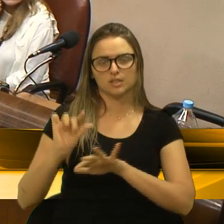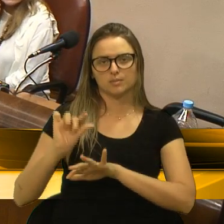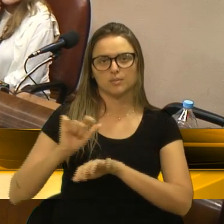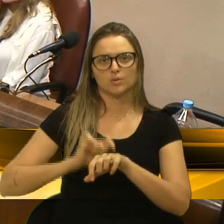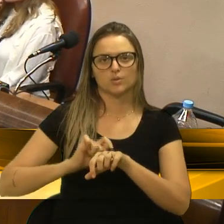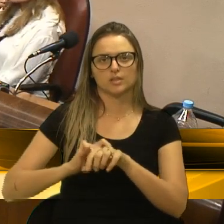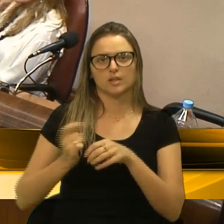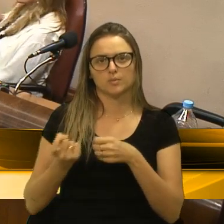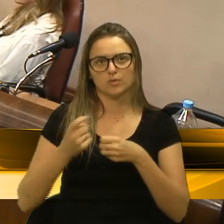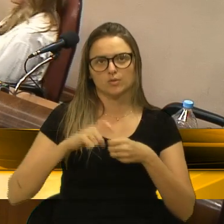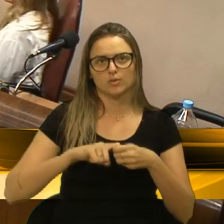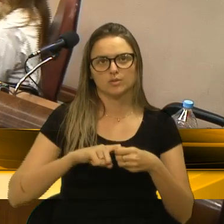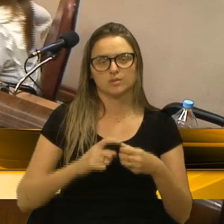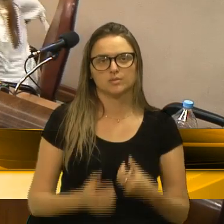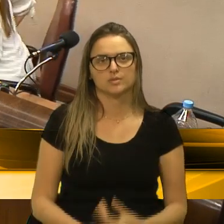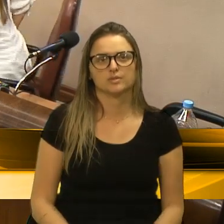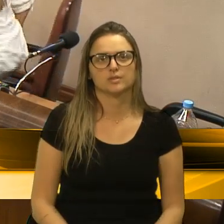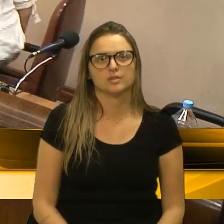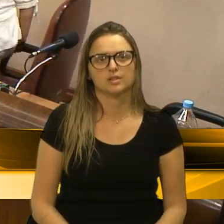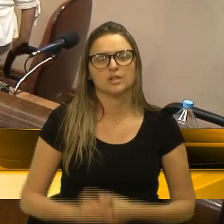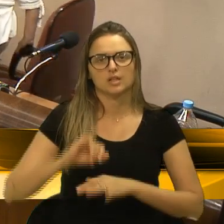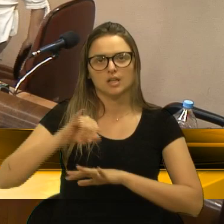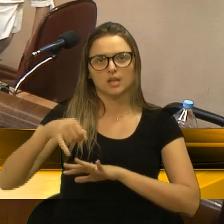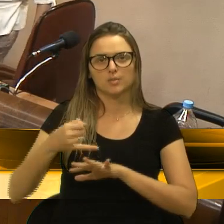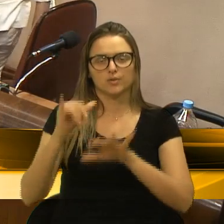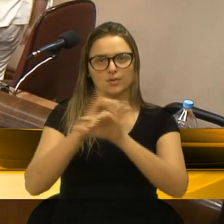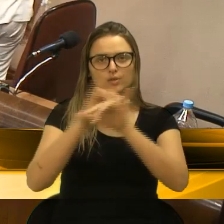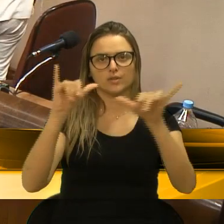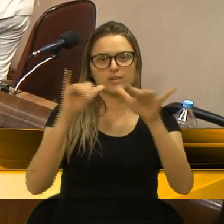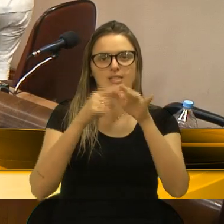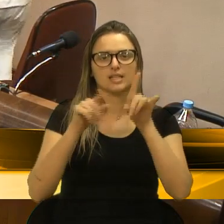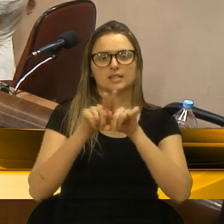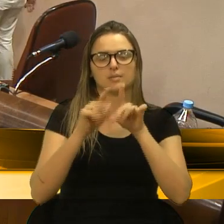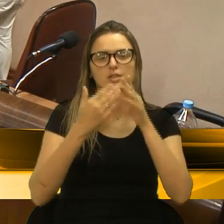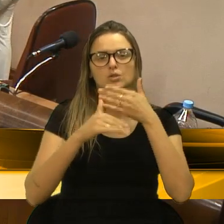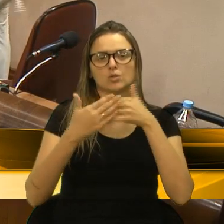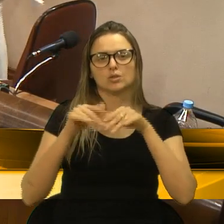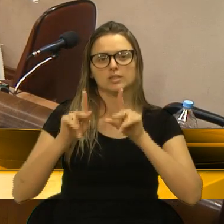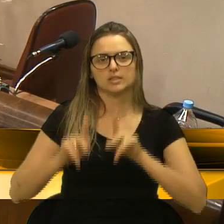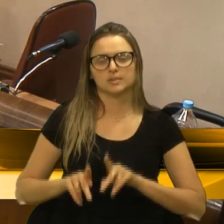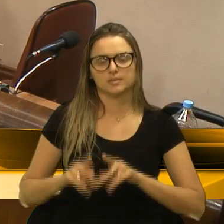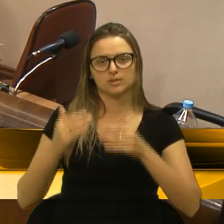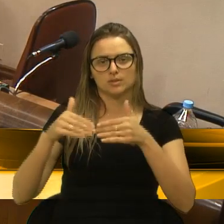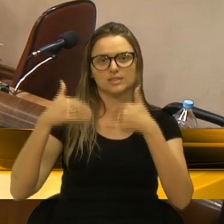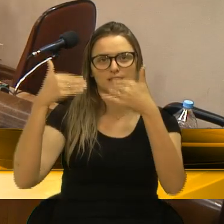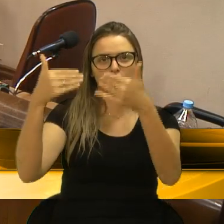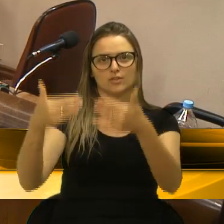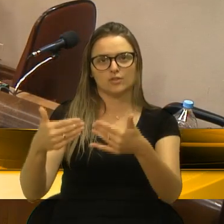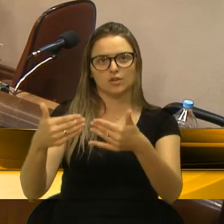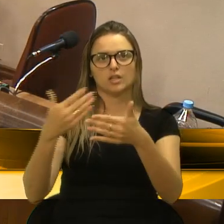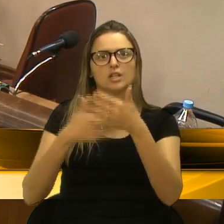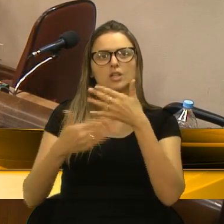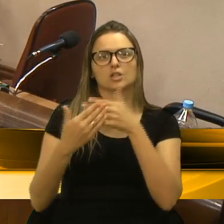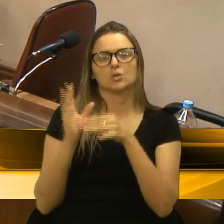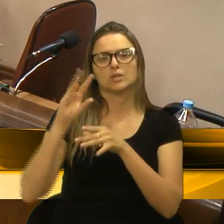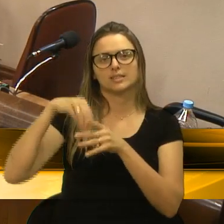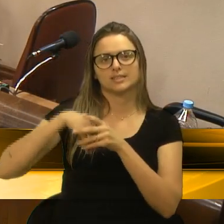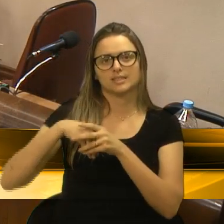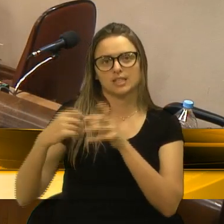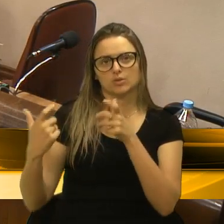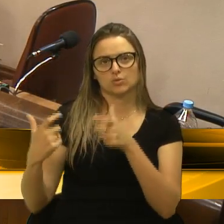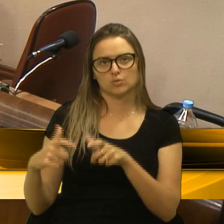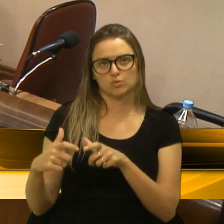instantes retornaremos. Aproveito e informar também que todas as pessoas que aguardavam no lado de fora já estão dentro do recinto.